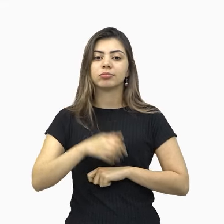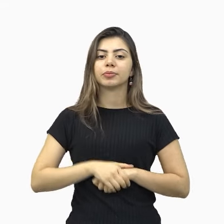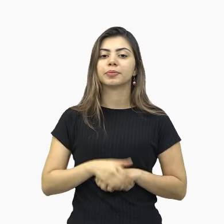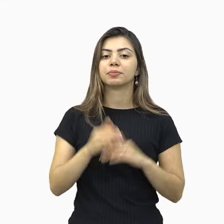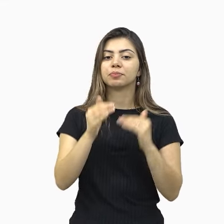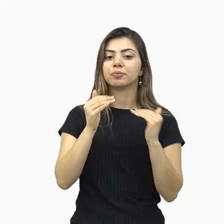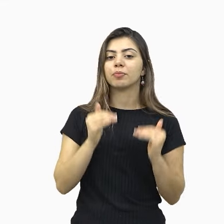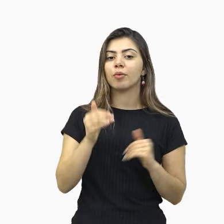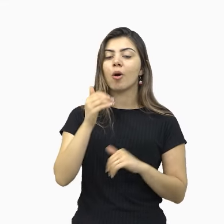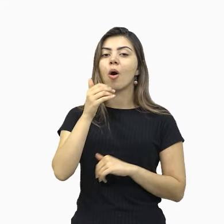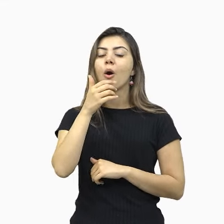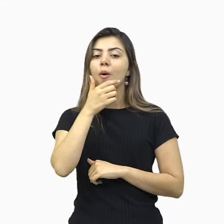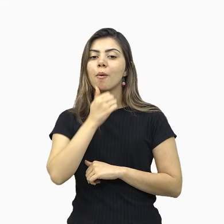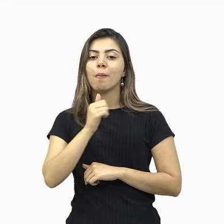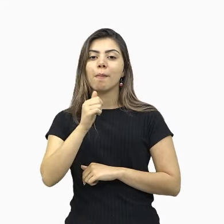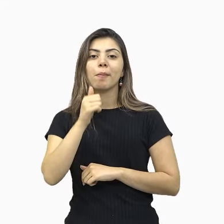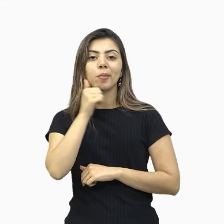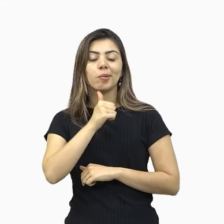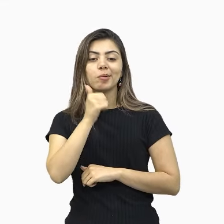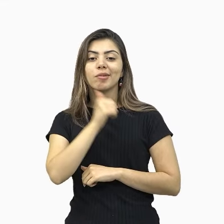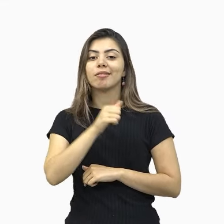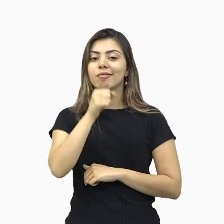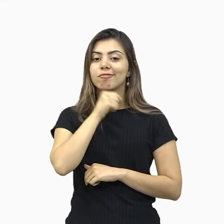great-grandmother, bisavó,